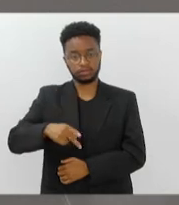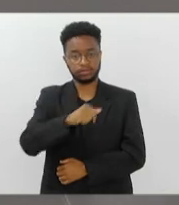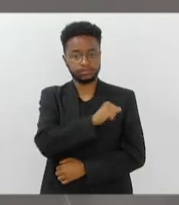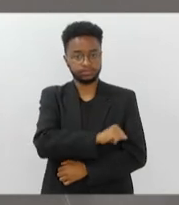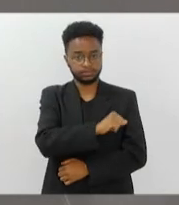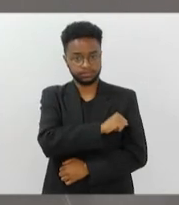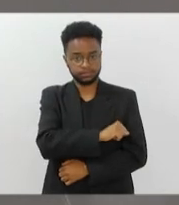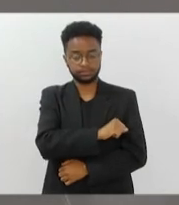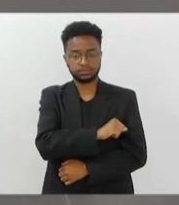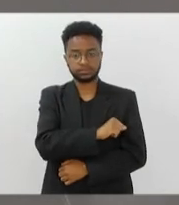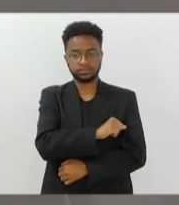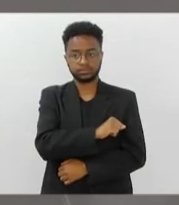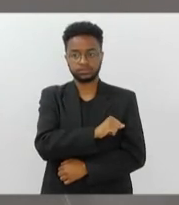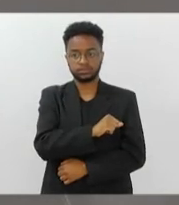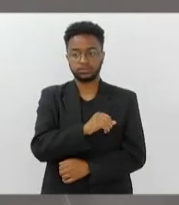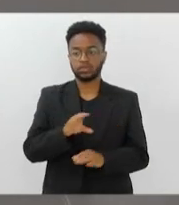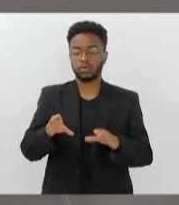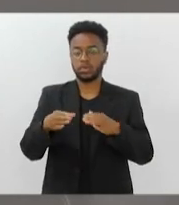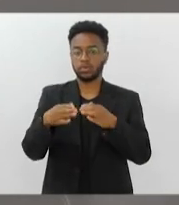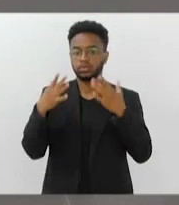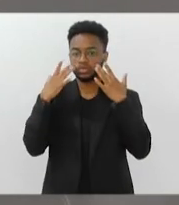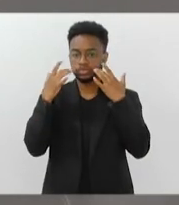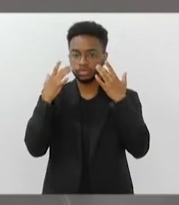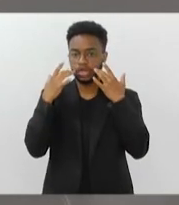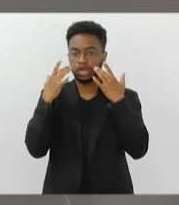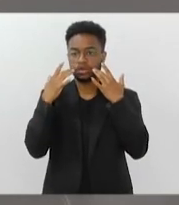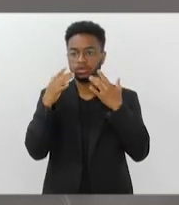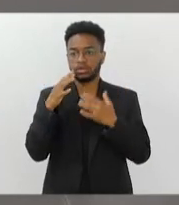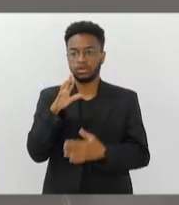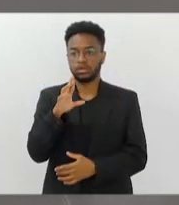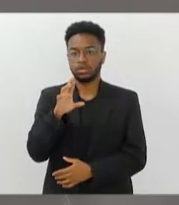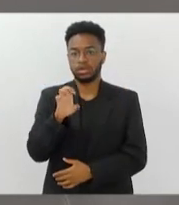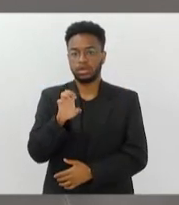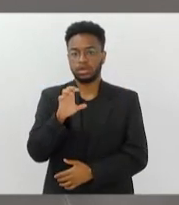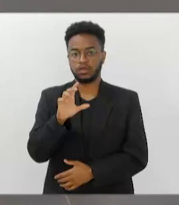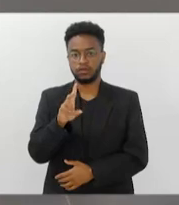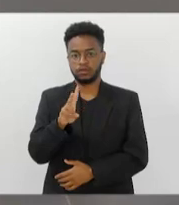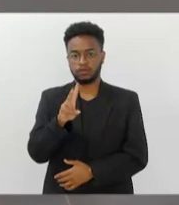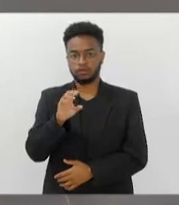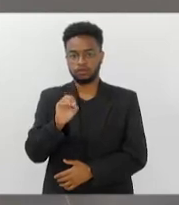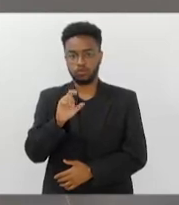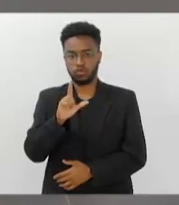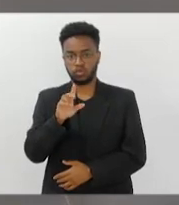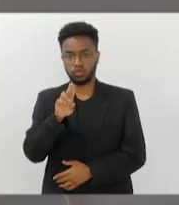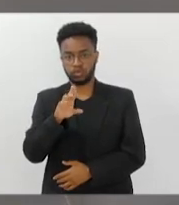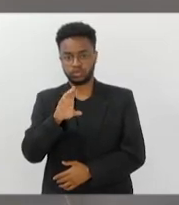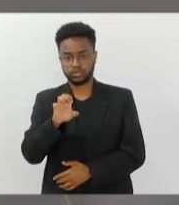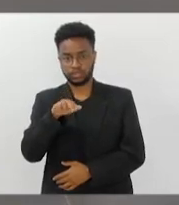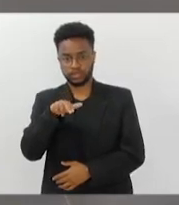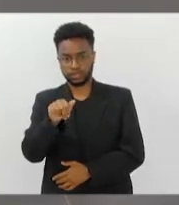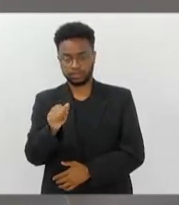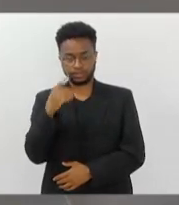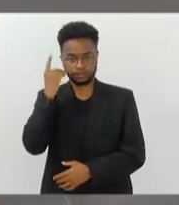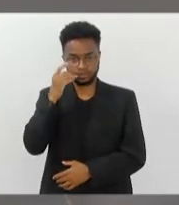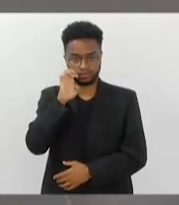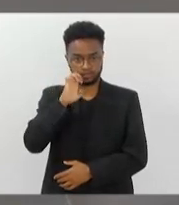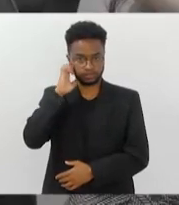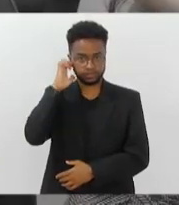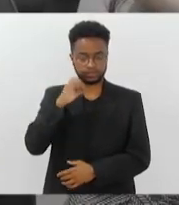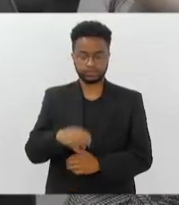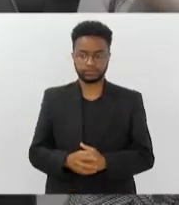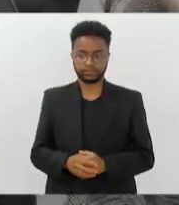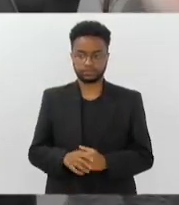Janeiro, o grupo teatral Revolucena. Deputada Élica